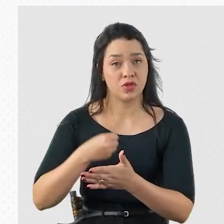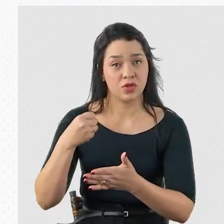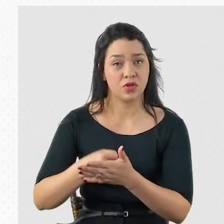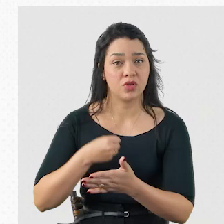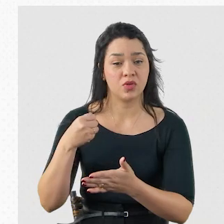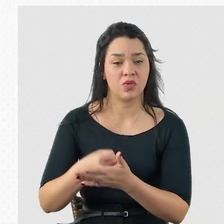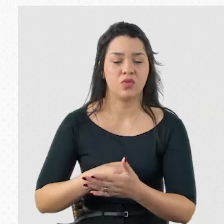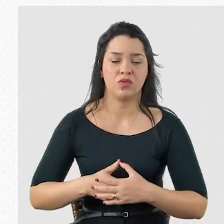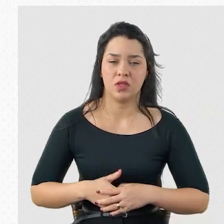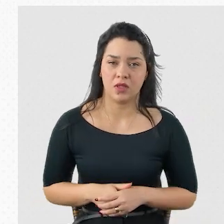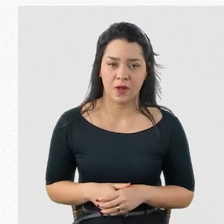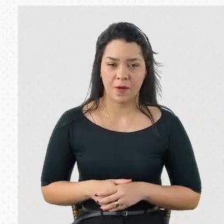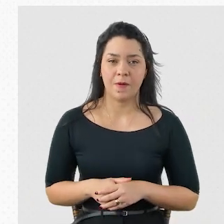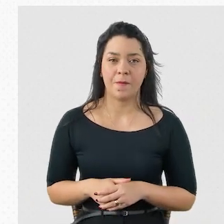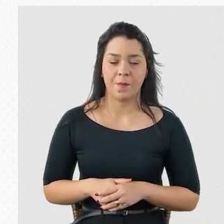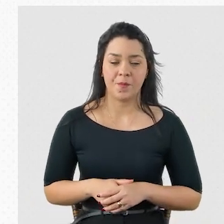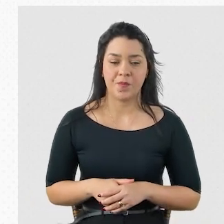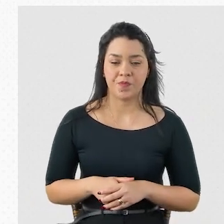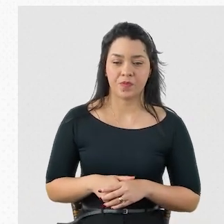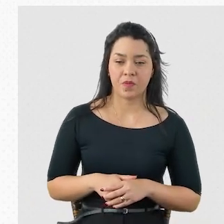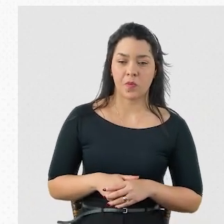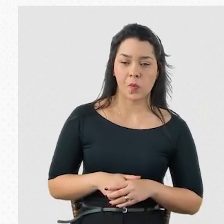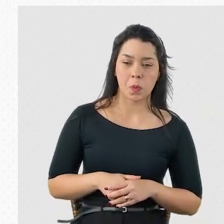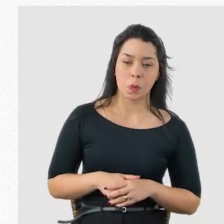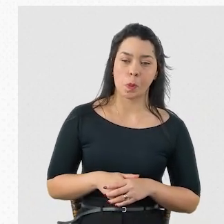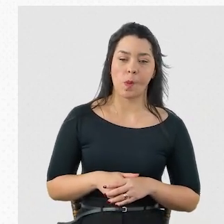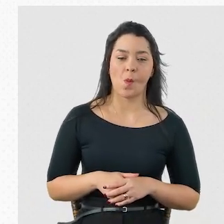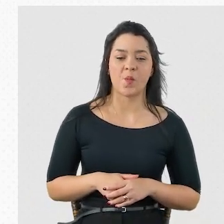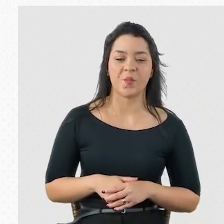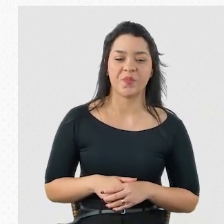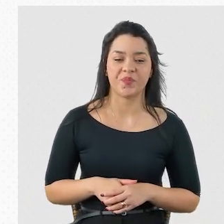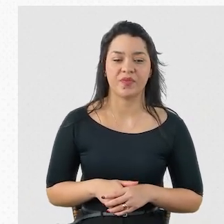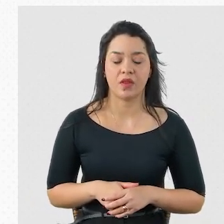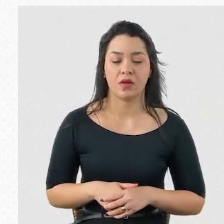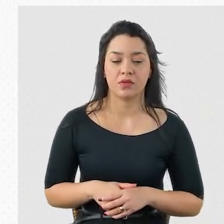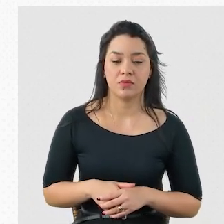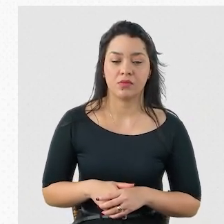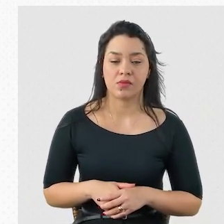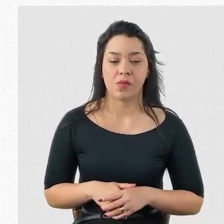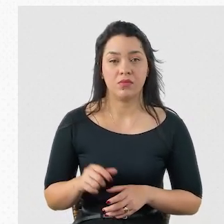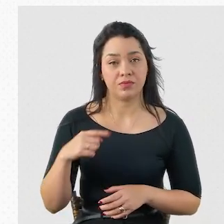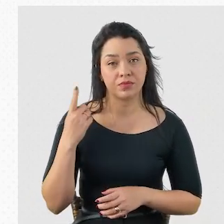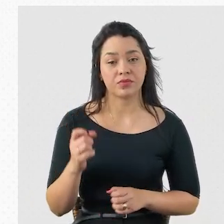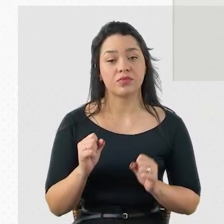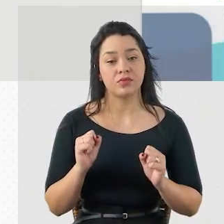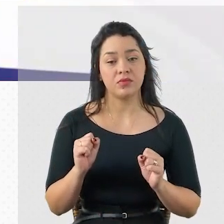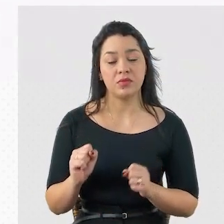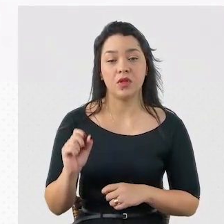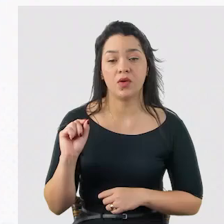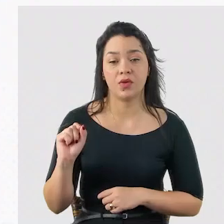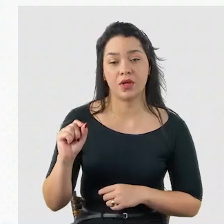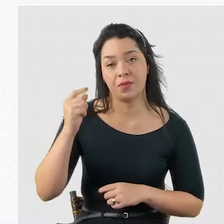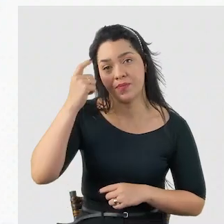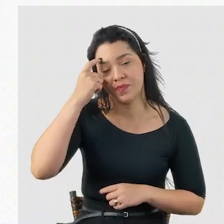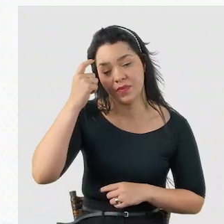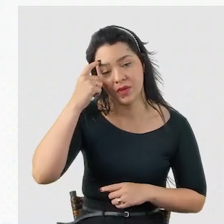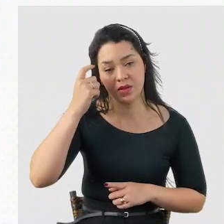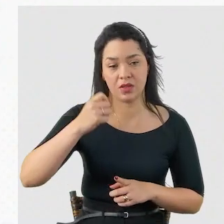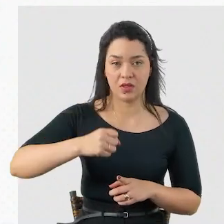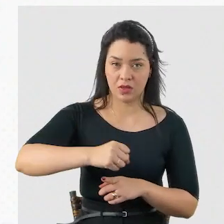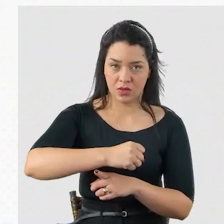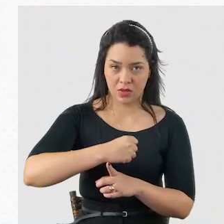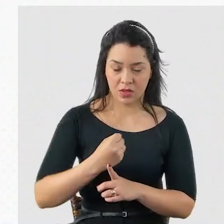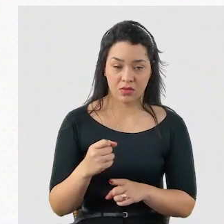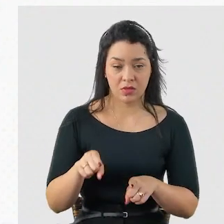gigantesca. Isso na América Latina de uma maneira geral, tá? Para que a gente possa refazer e repensar essa esfera social